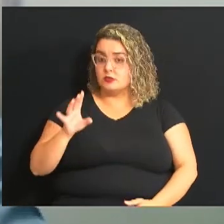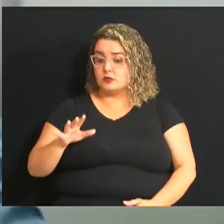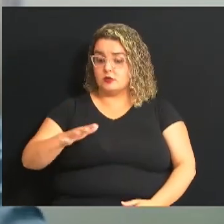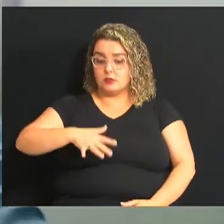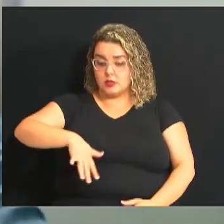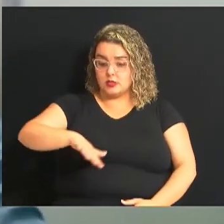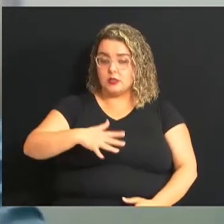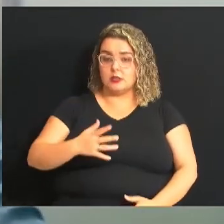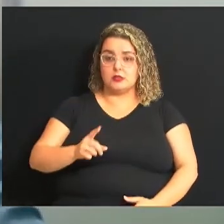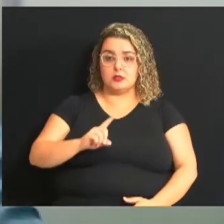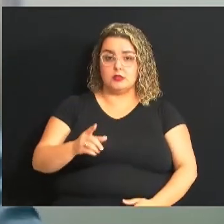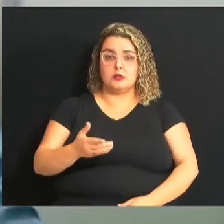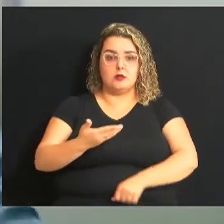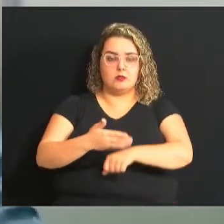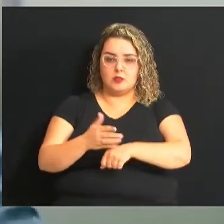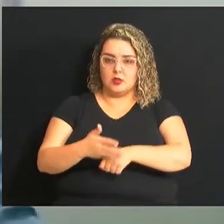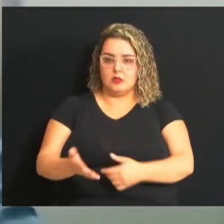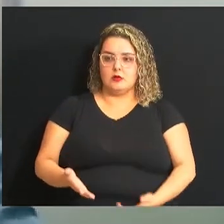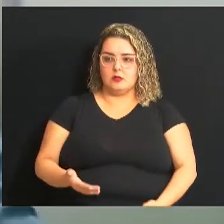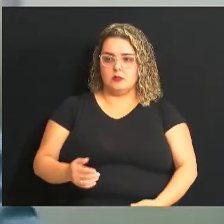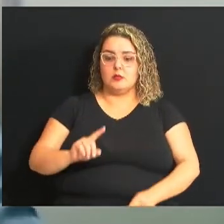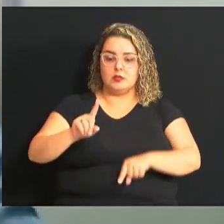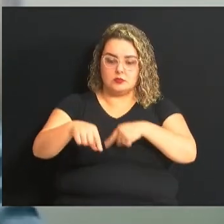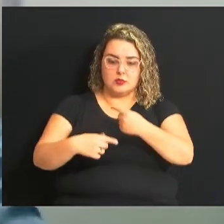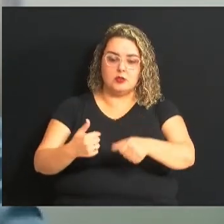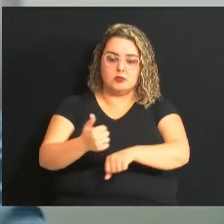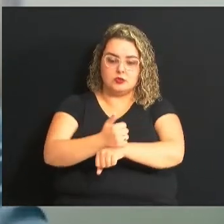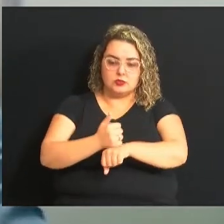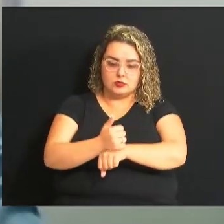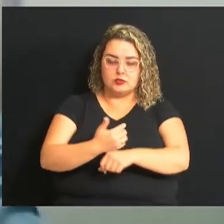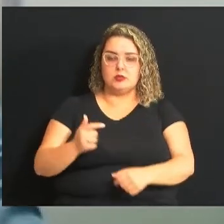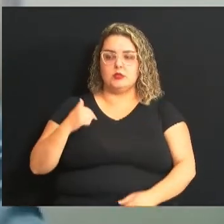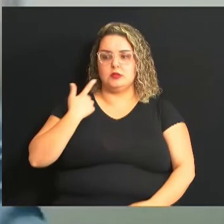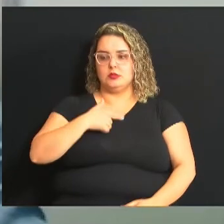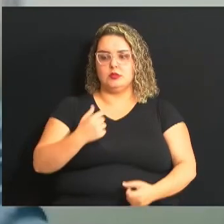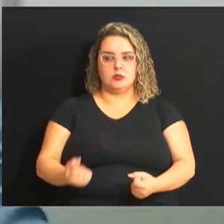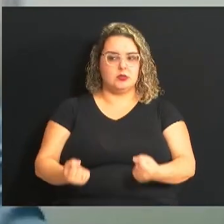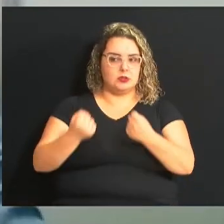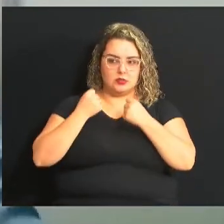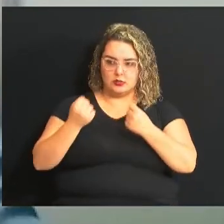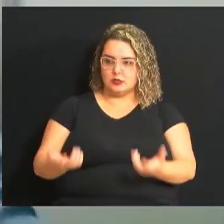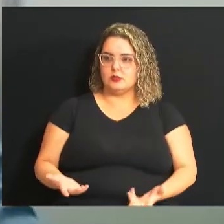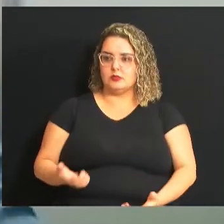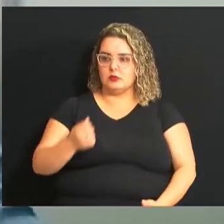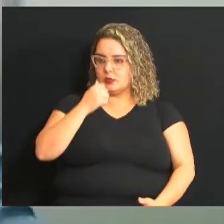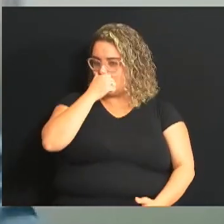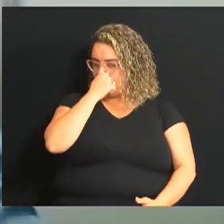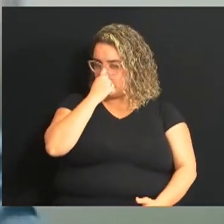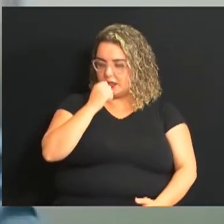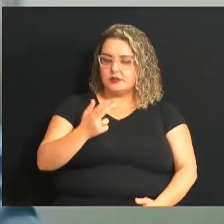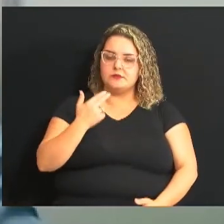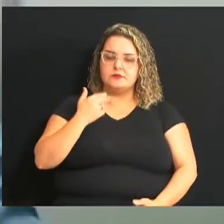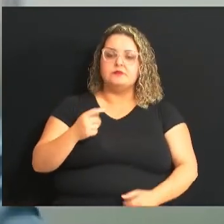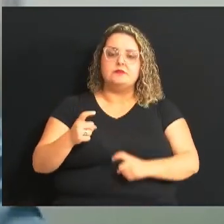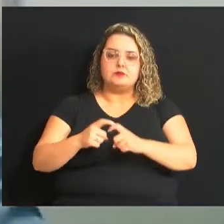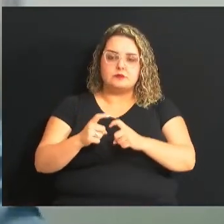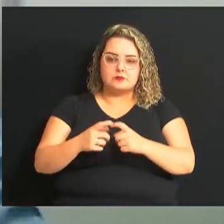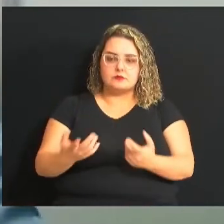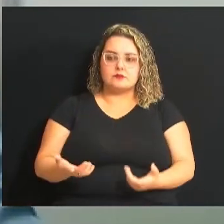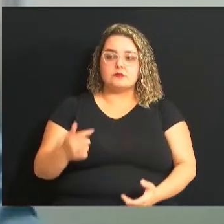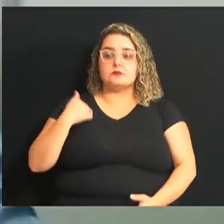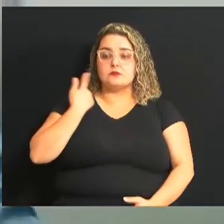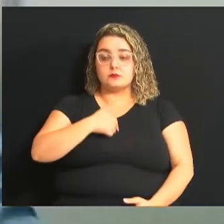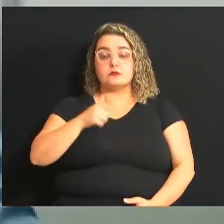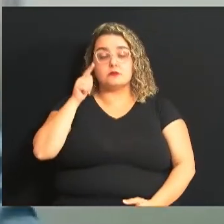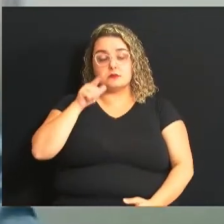não pratica atividade física, mas para outros profissionais, né, da nossa categoria, profissionais de educação física, nutricionista e médicos, que a gente consiga